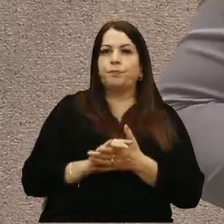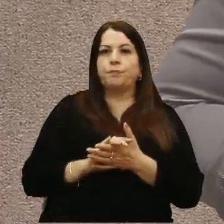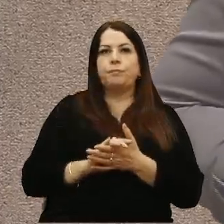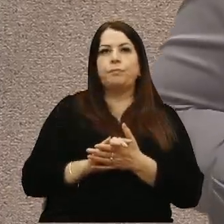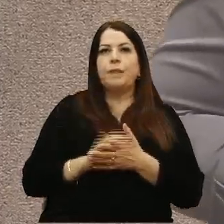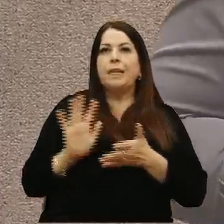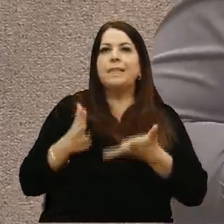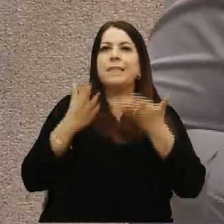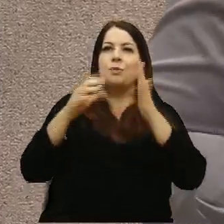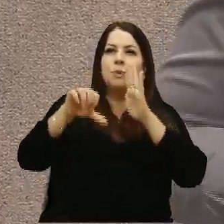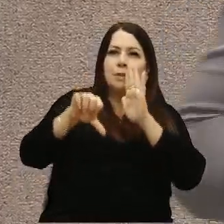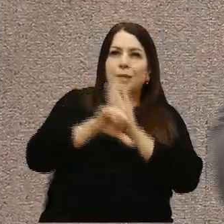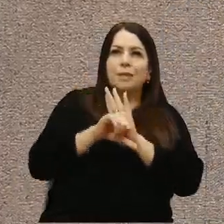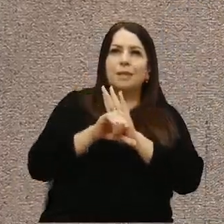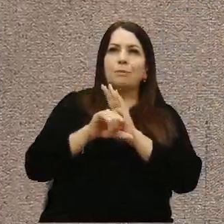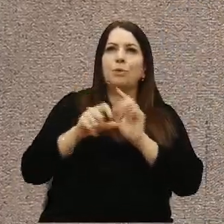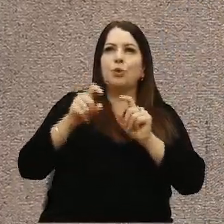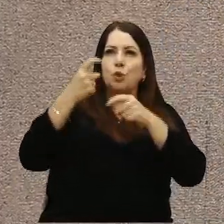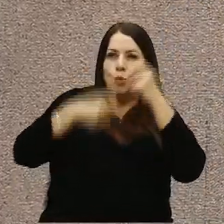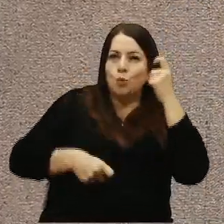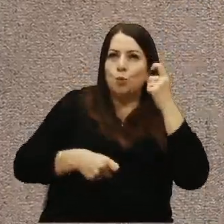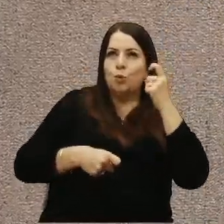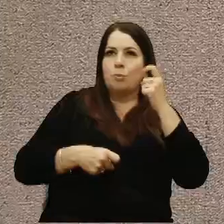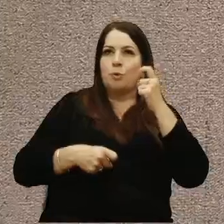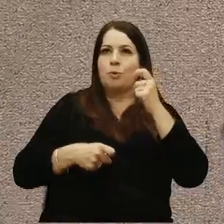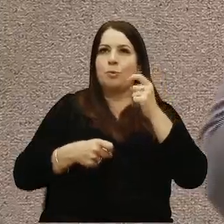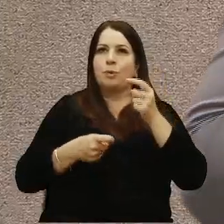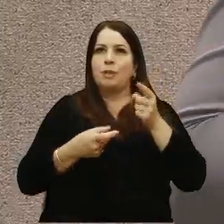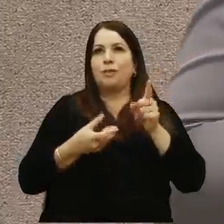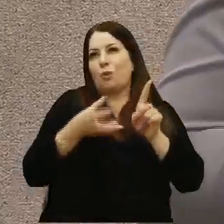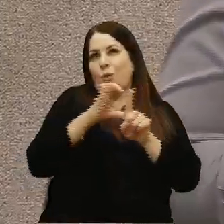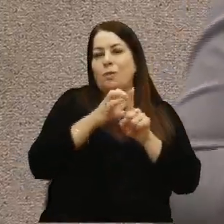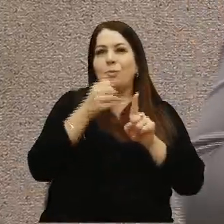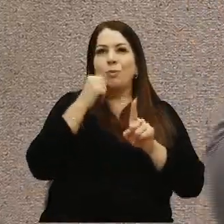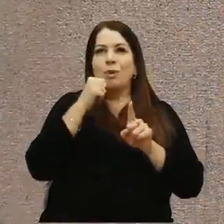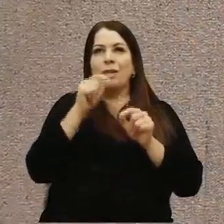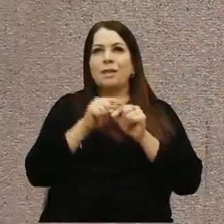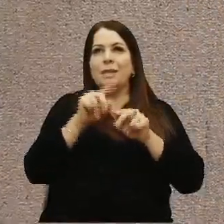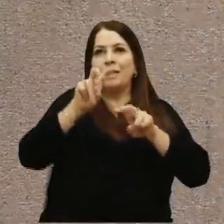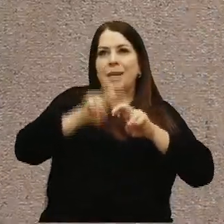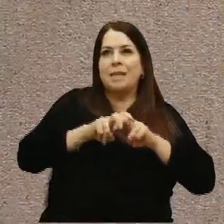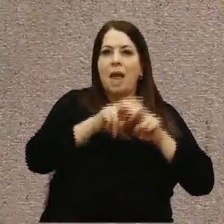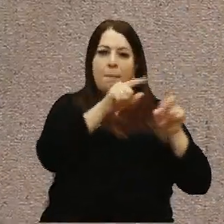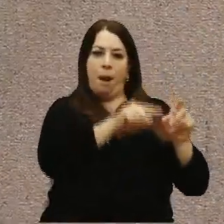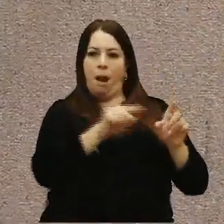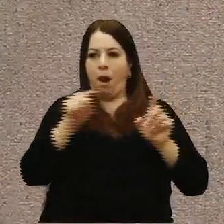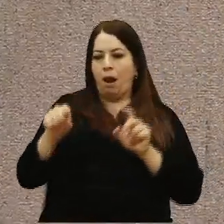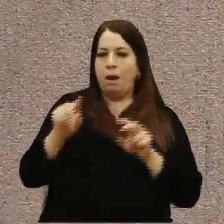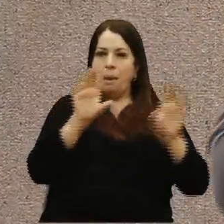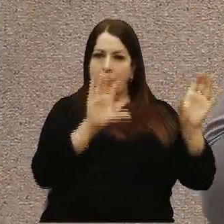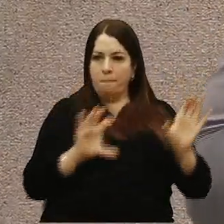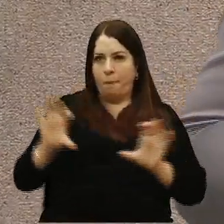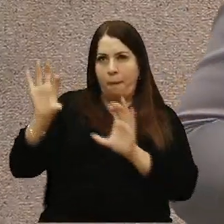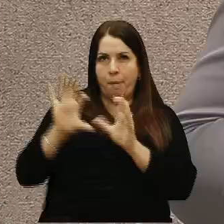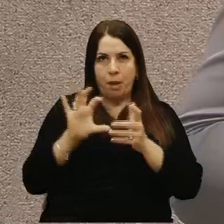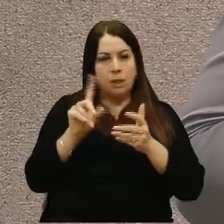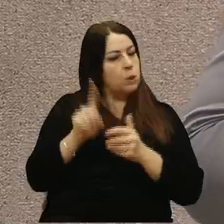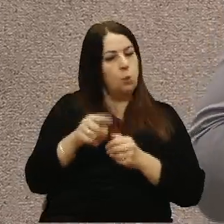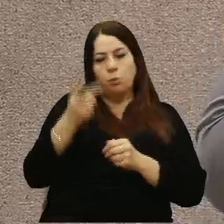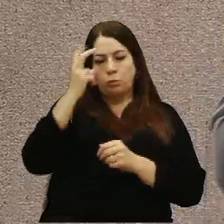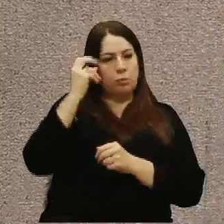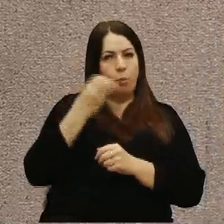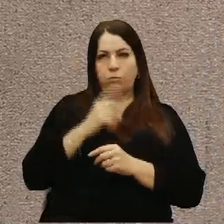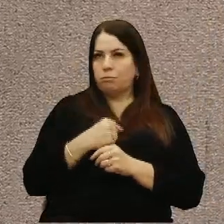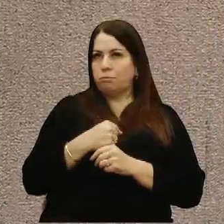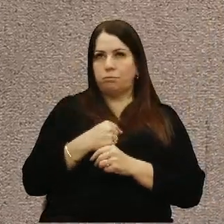que incentivam o crime, que incentivam o estupro, que objetifica as mulheres, que diz que a mulher deve sentar, ir para lá, ir para cá, e rebolar e não sei o quê. Isso não é cultura boa.